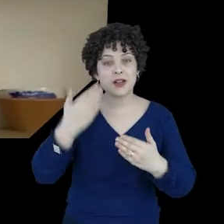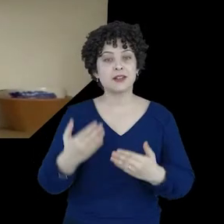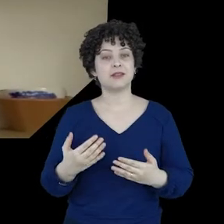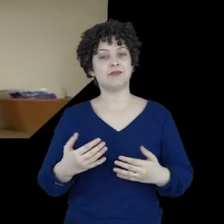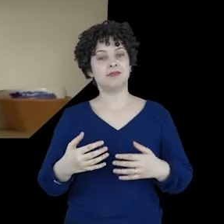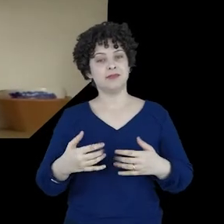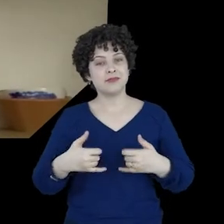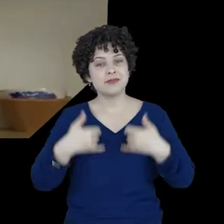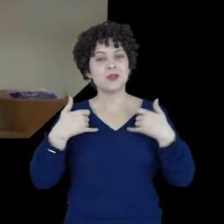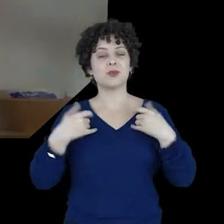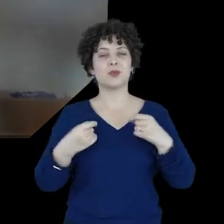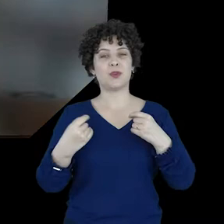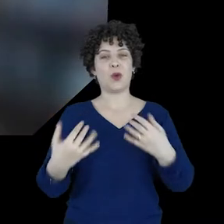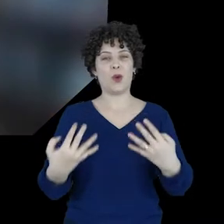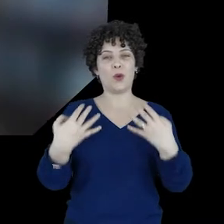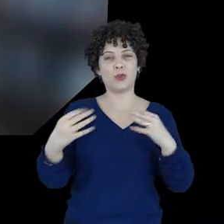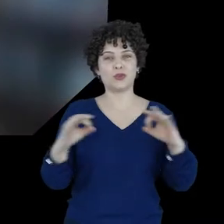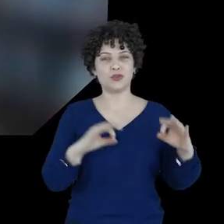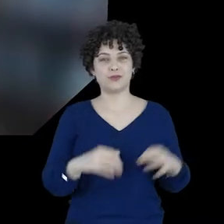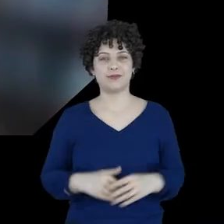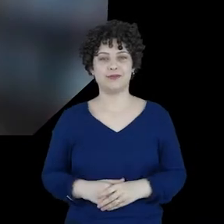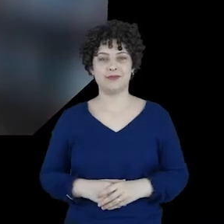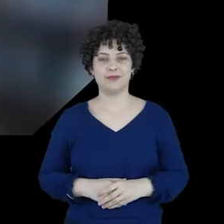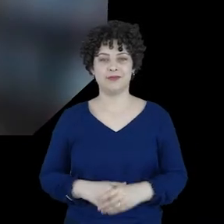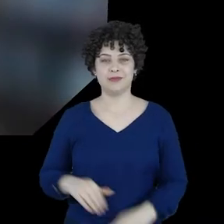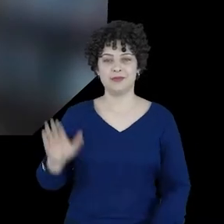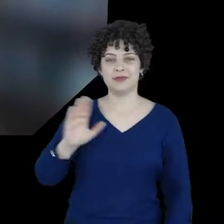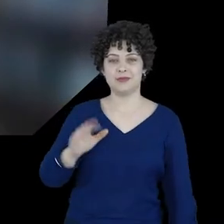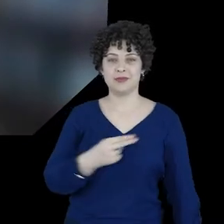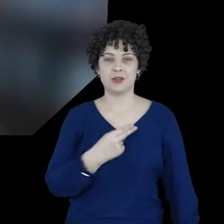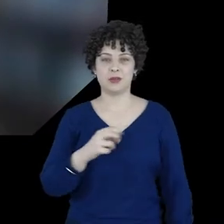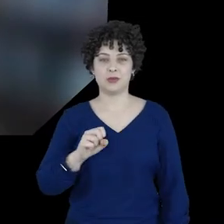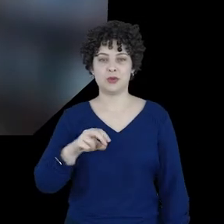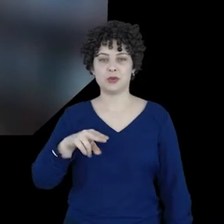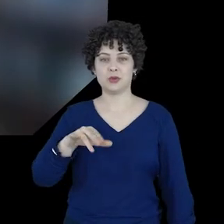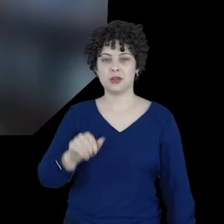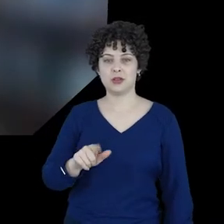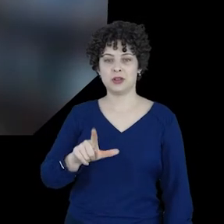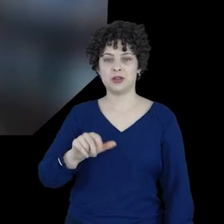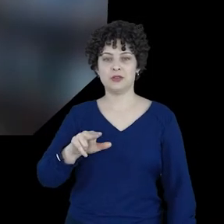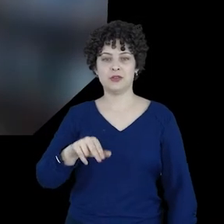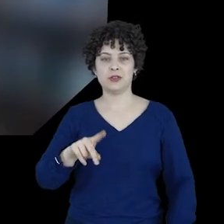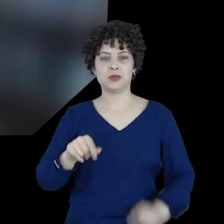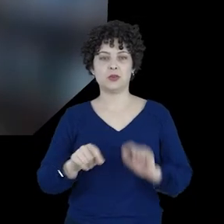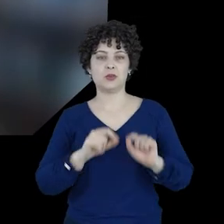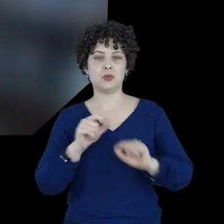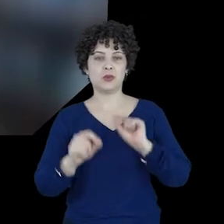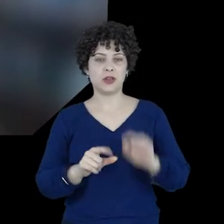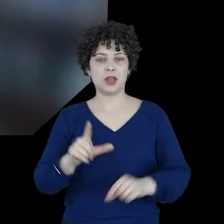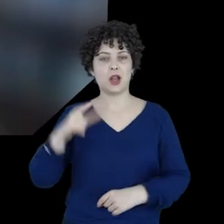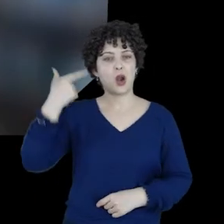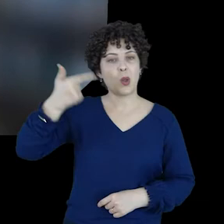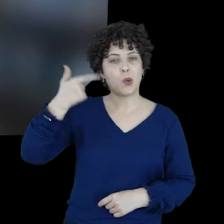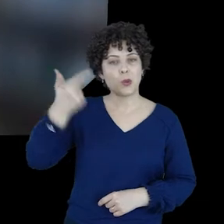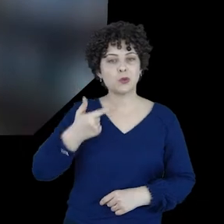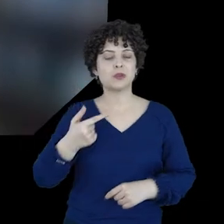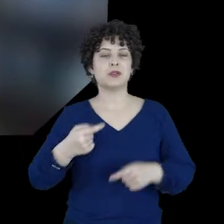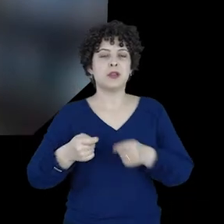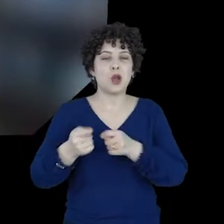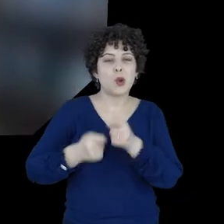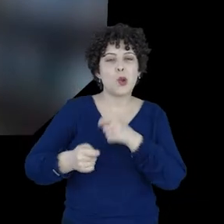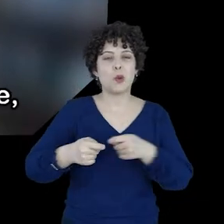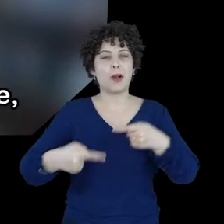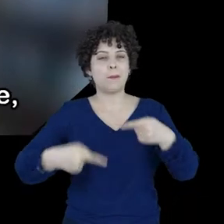Obrigada pelo privilégio e por me escutarem hoje. Olá, sou Sonia Livingstone da London School of Economics and Political Science